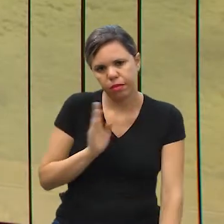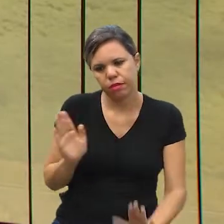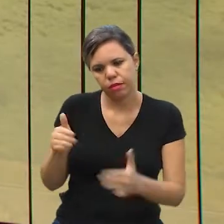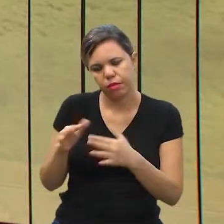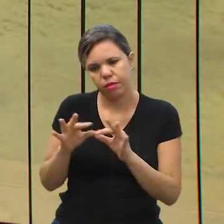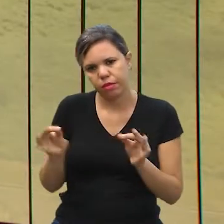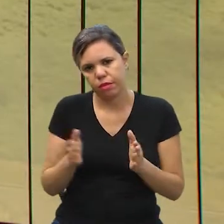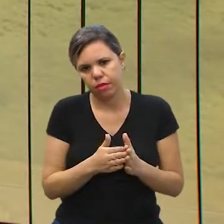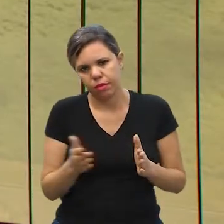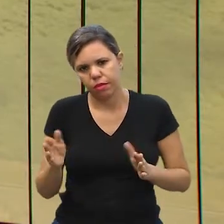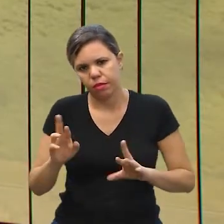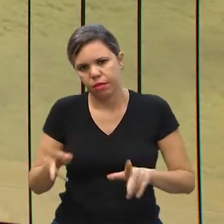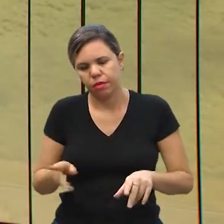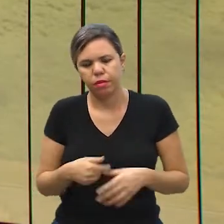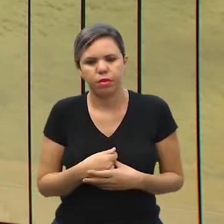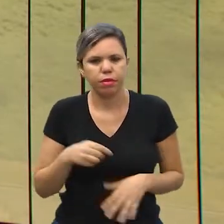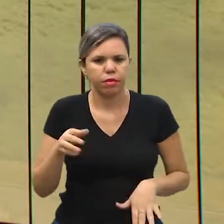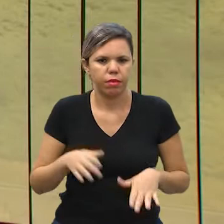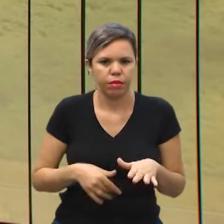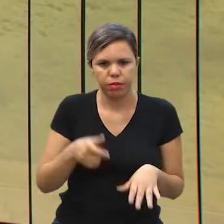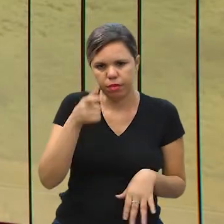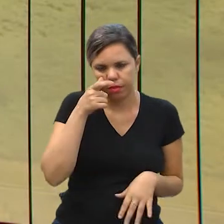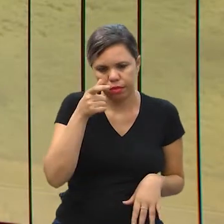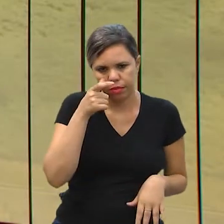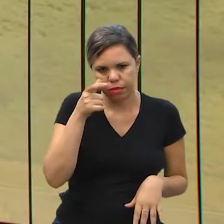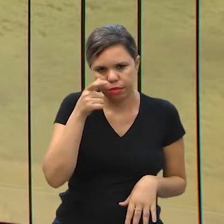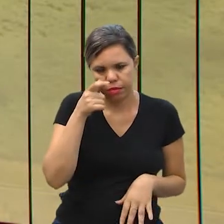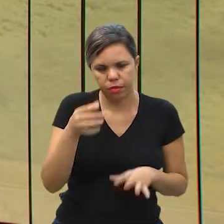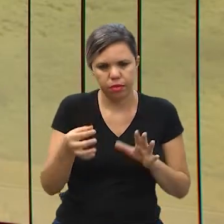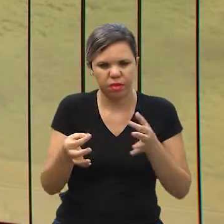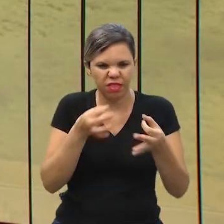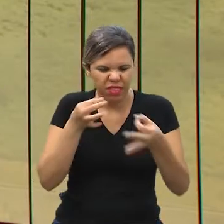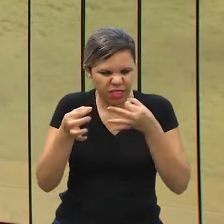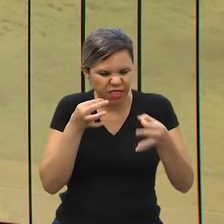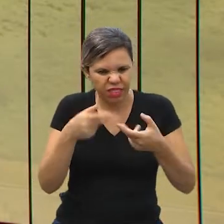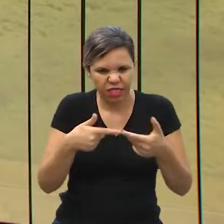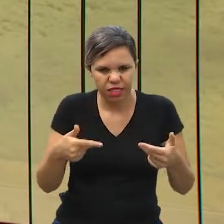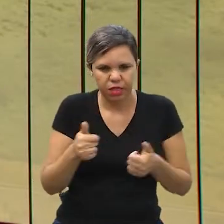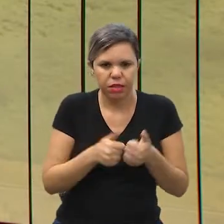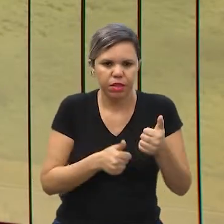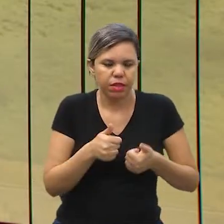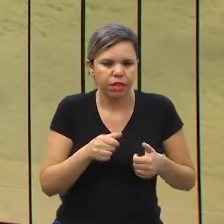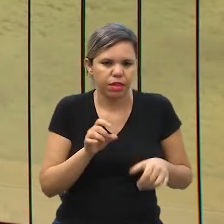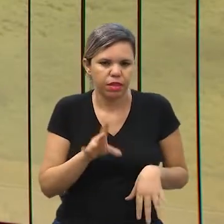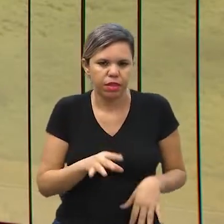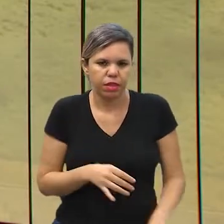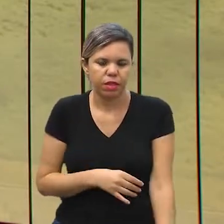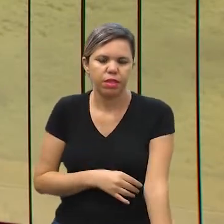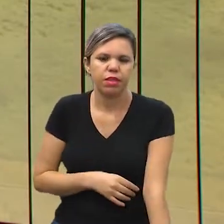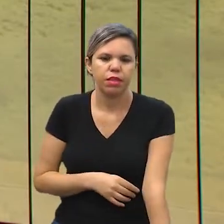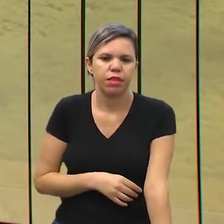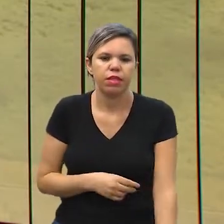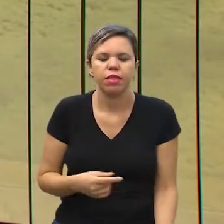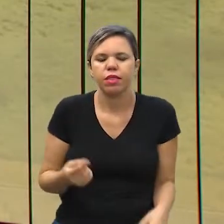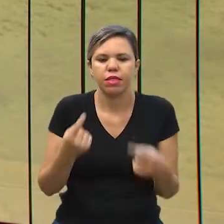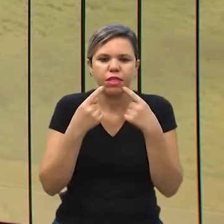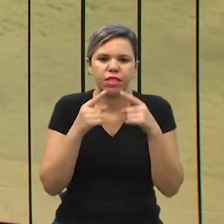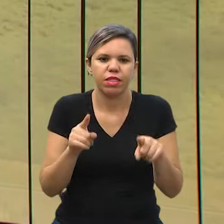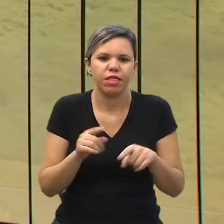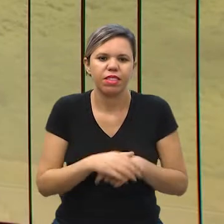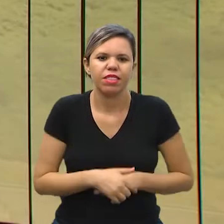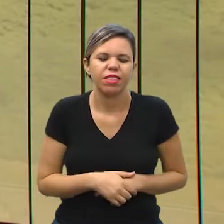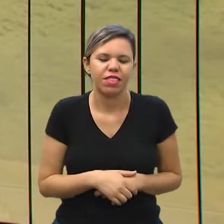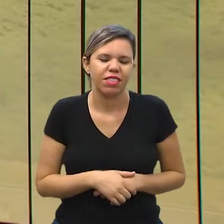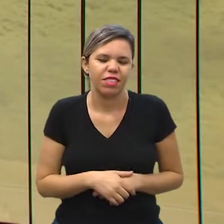me dedicando mais em períodos diferentes às vezes eu dou uma faço uma crítica ali sobre futebol Essas coisas essas